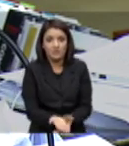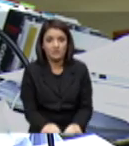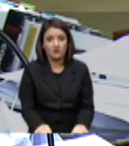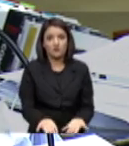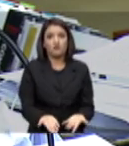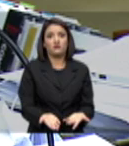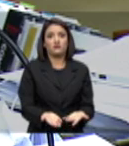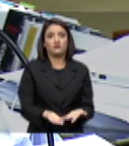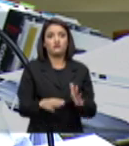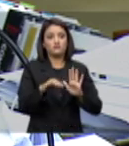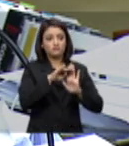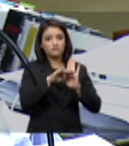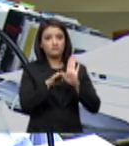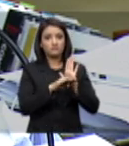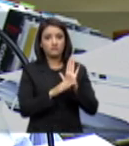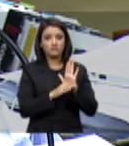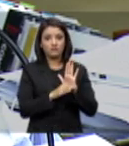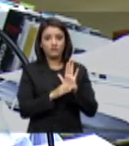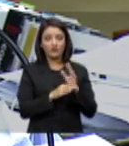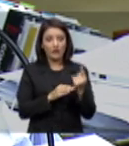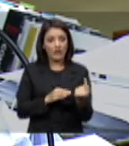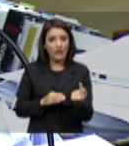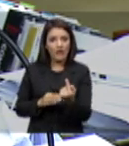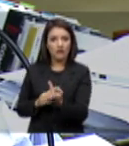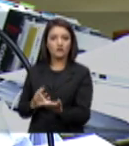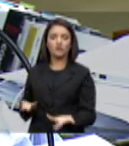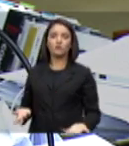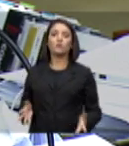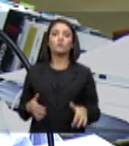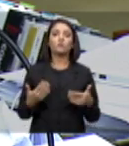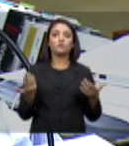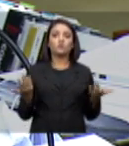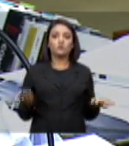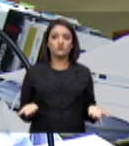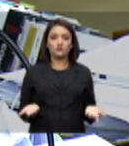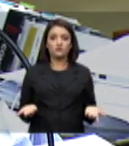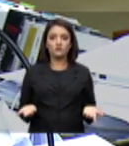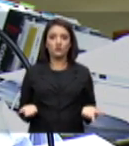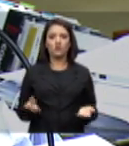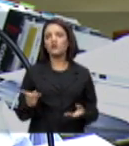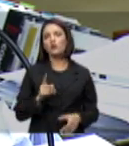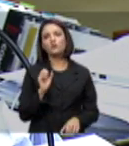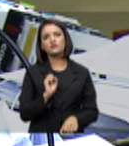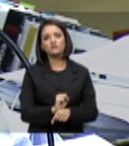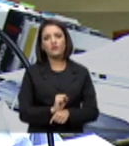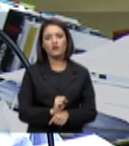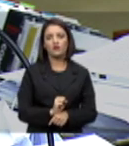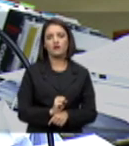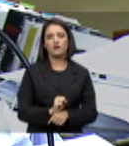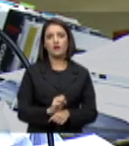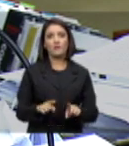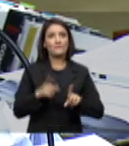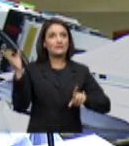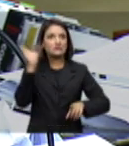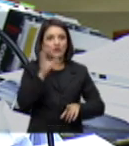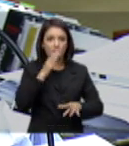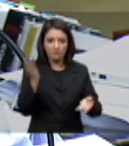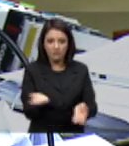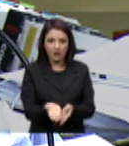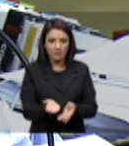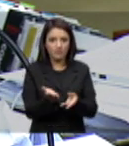essas possibilidades o arroz seja não chá guarda acaso acaso como